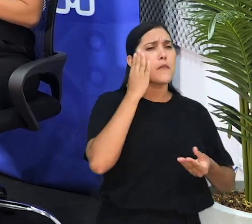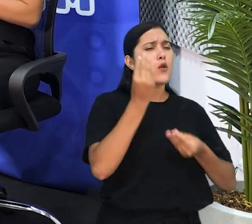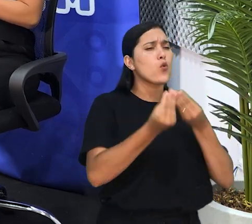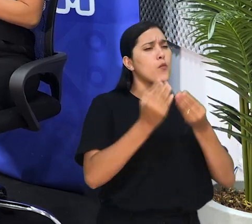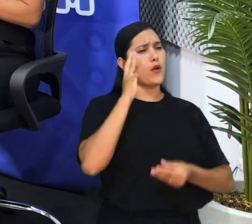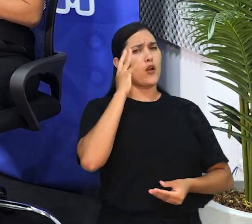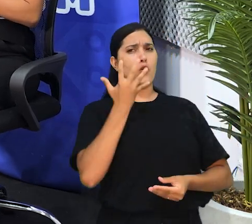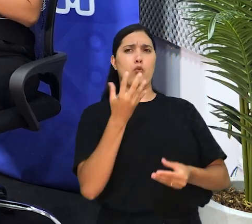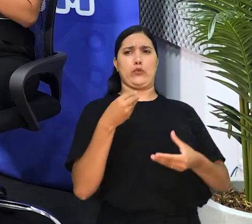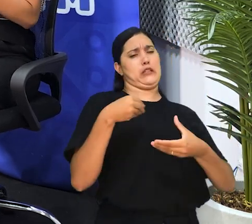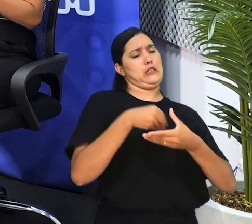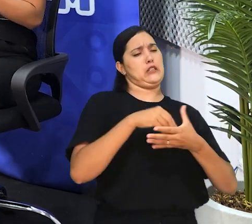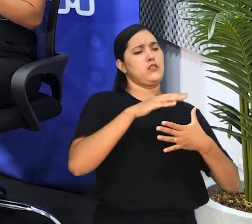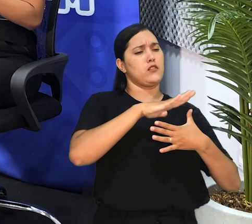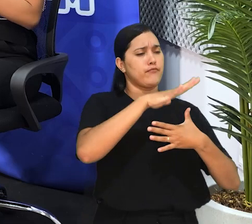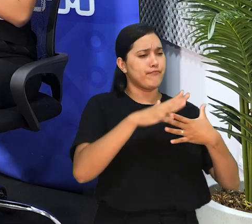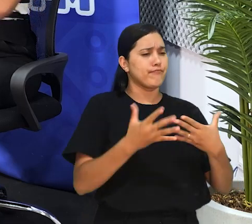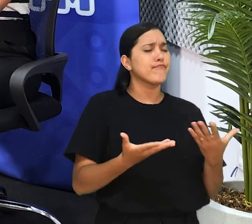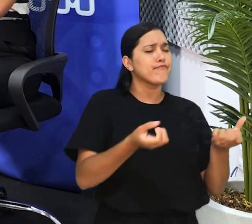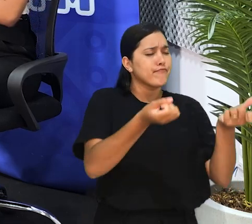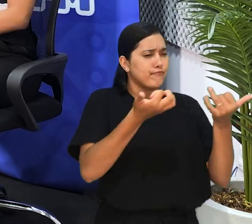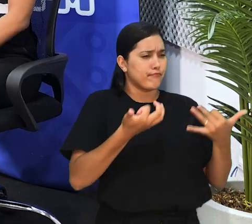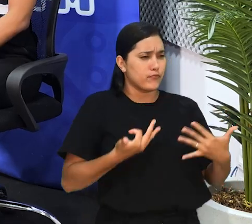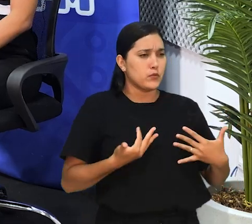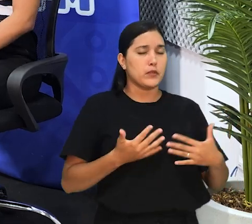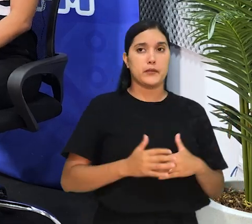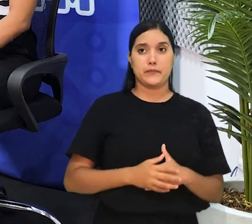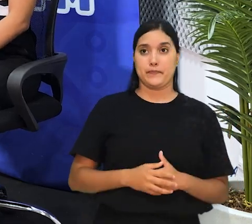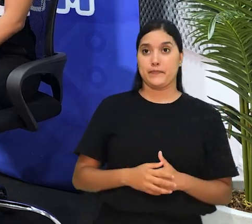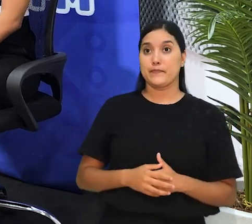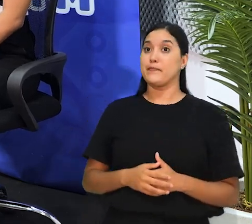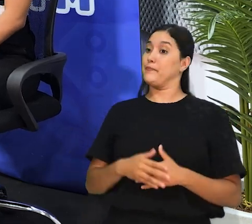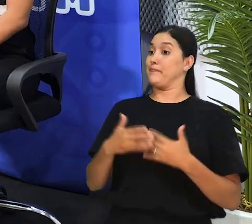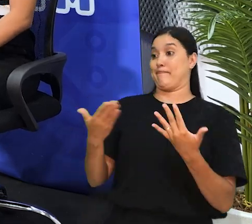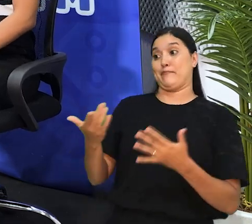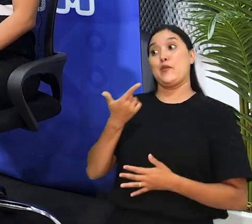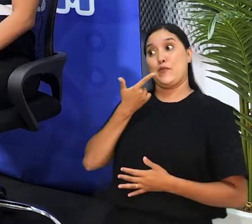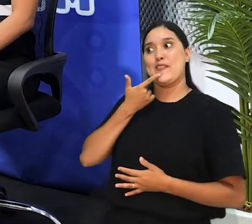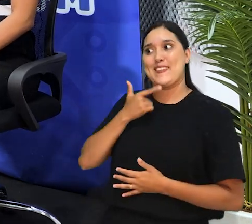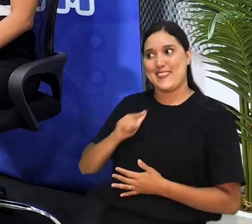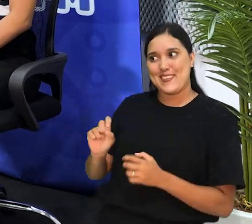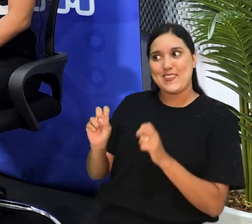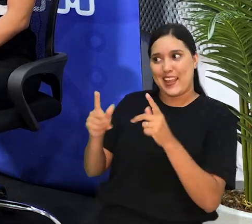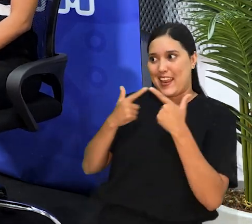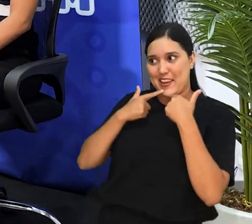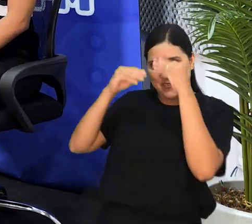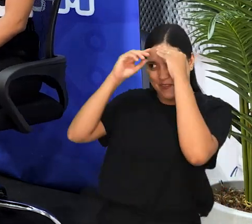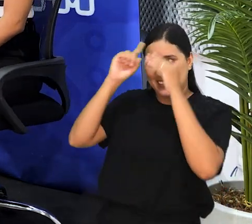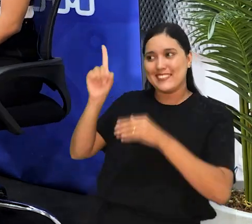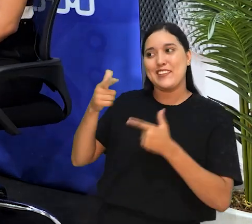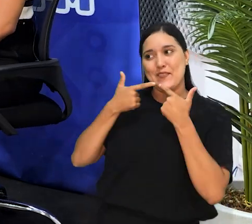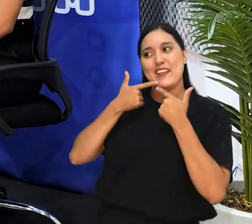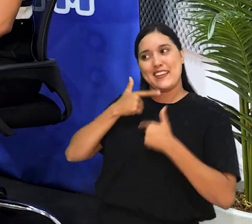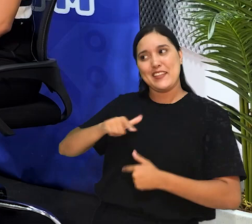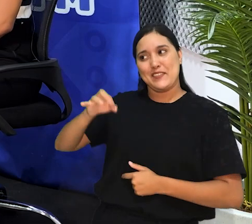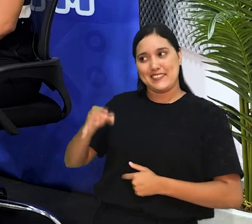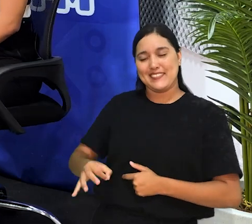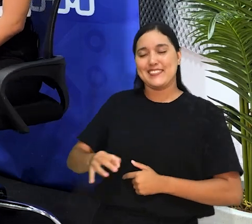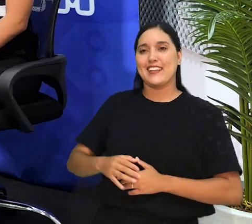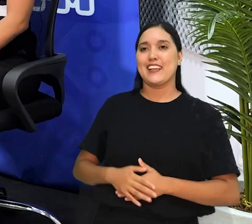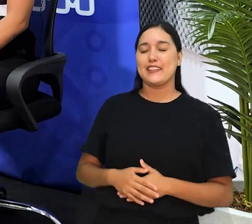trouxesse essa ideia para a questão das libras. No caso, língua, tá? Linguagem,